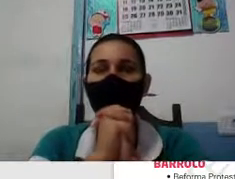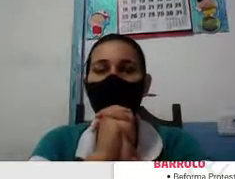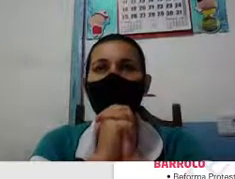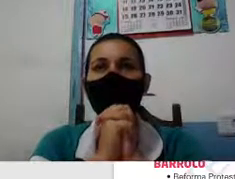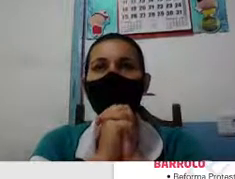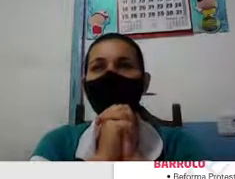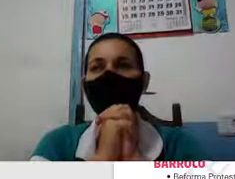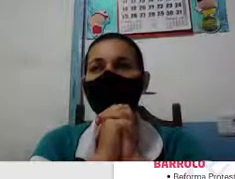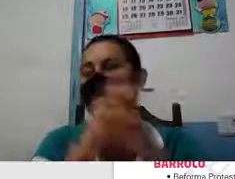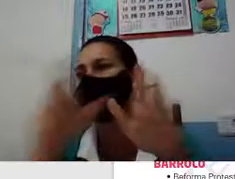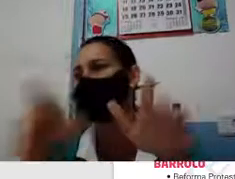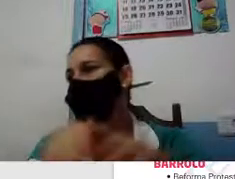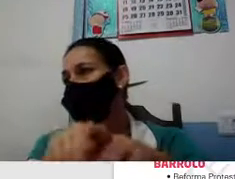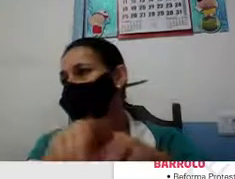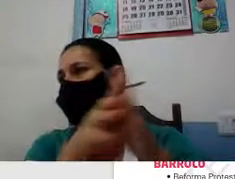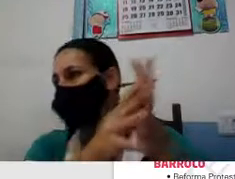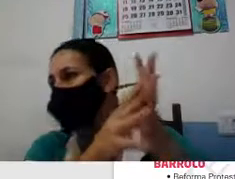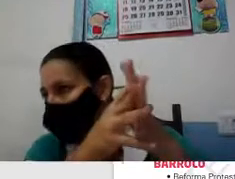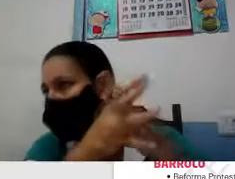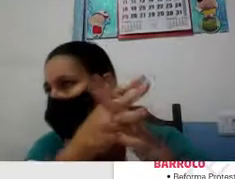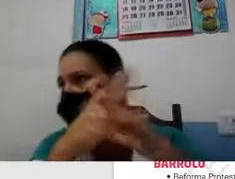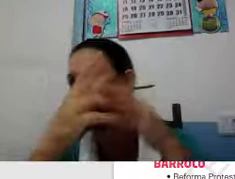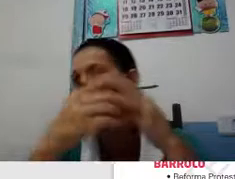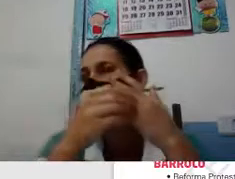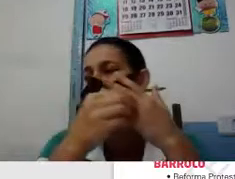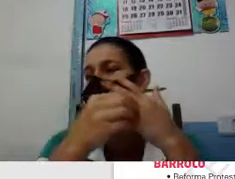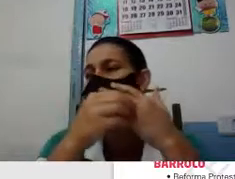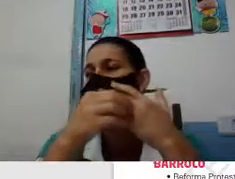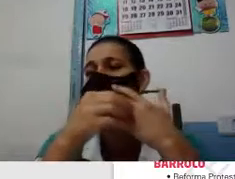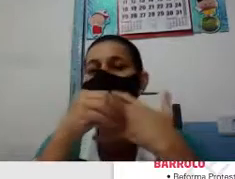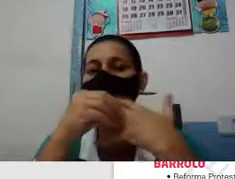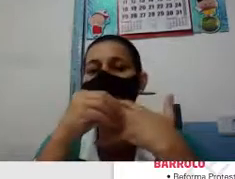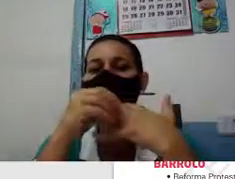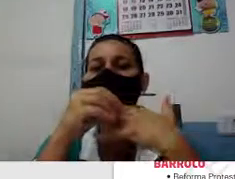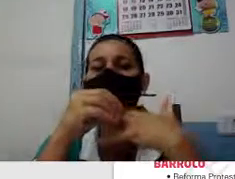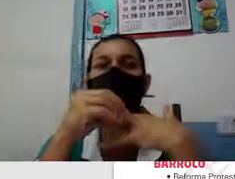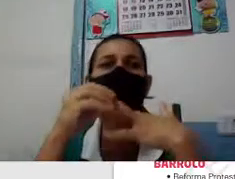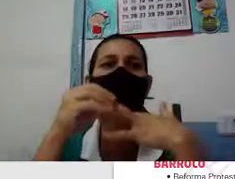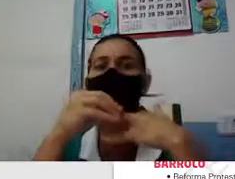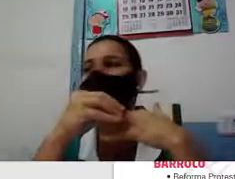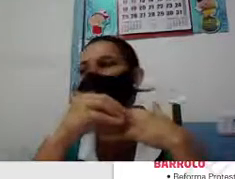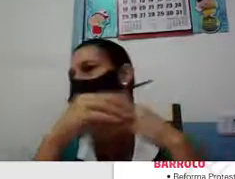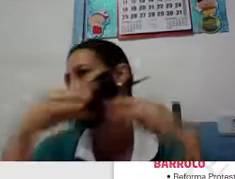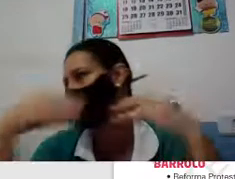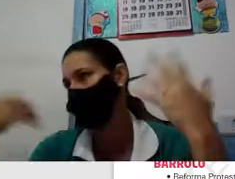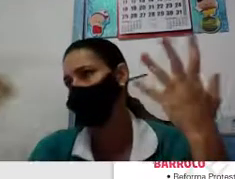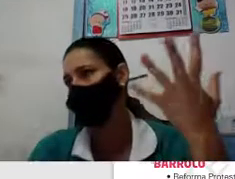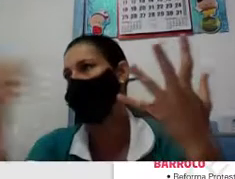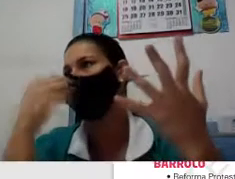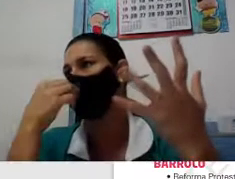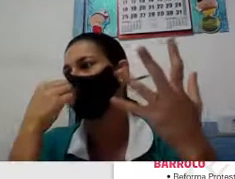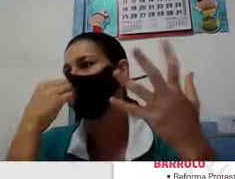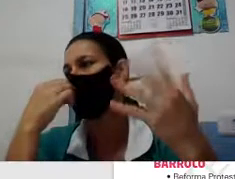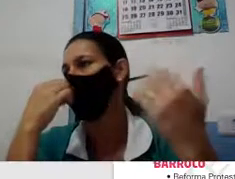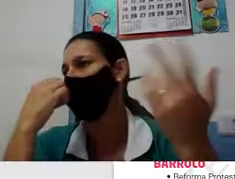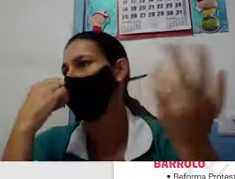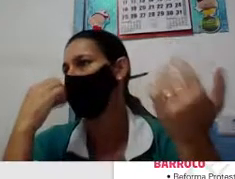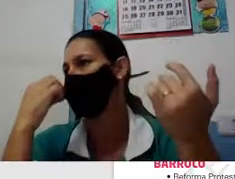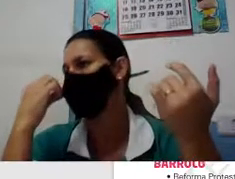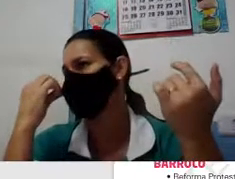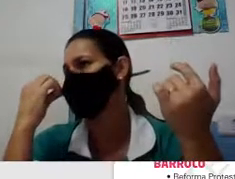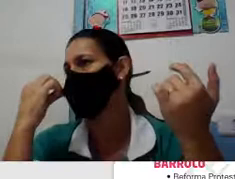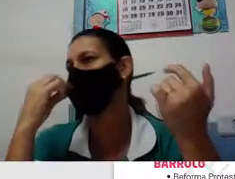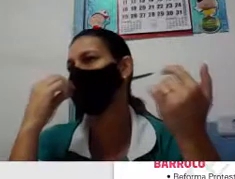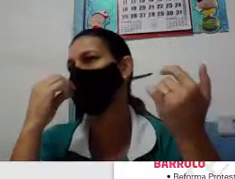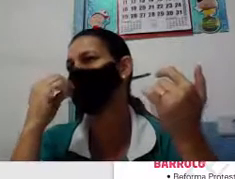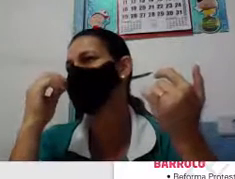sempre muito paralelo à escravidão, né? Então a Inquisição as pessoas não podiam demonstrar, né, os seus ideais,